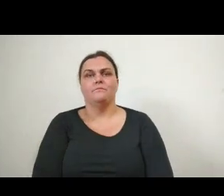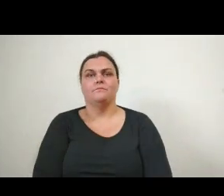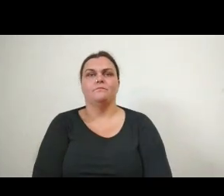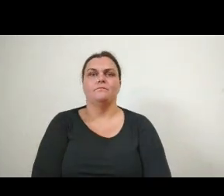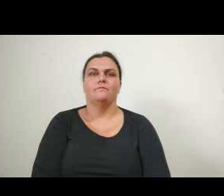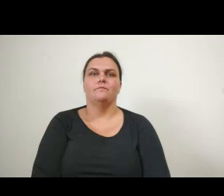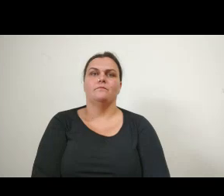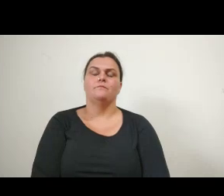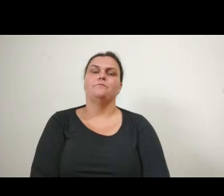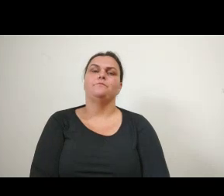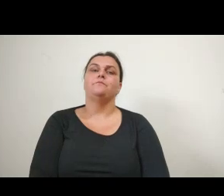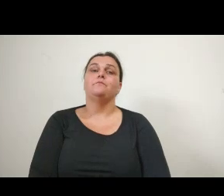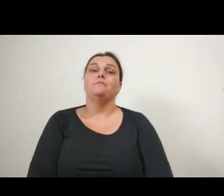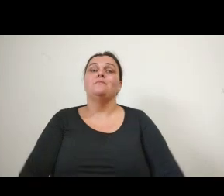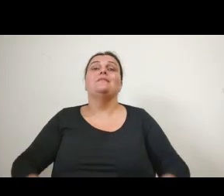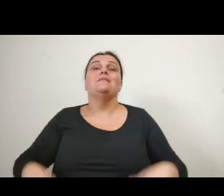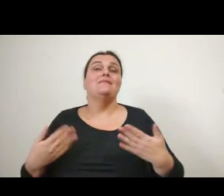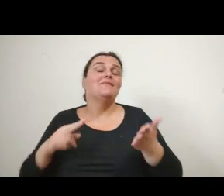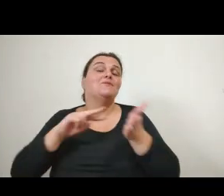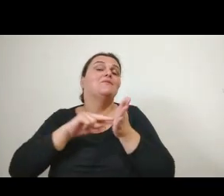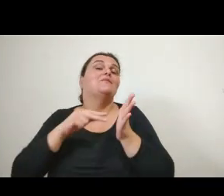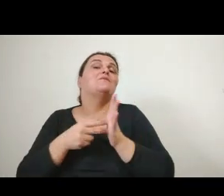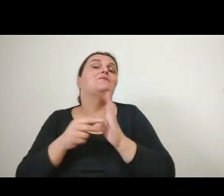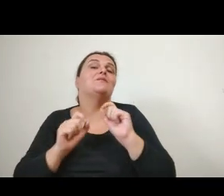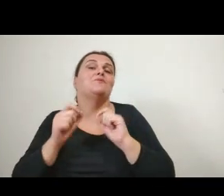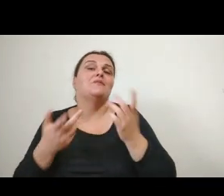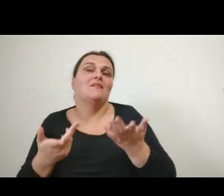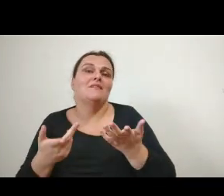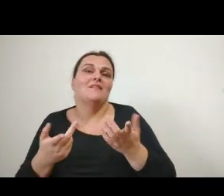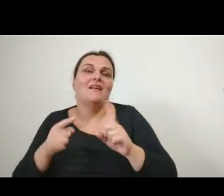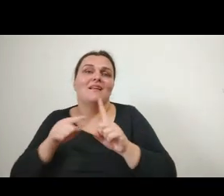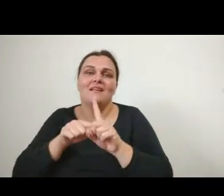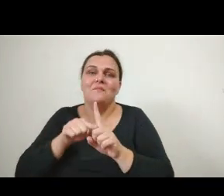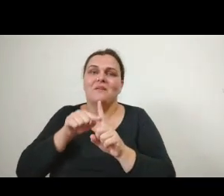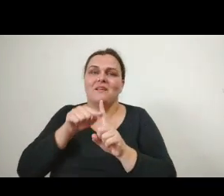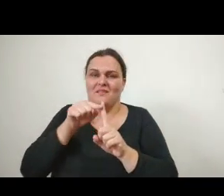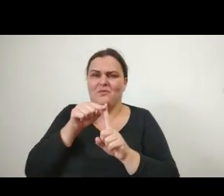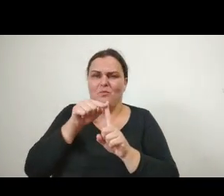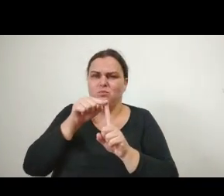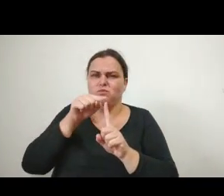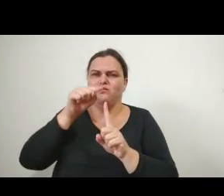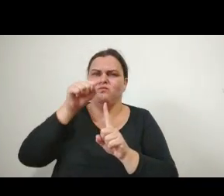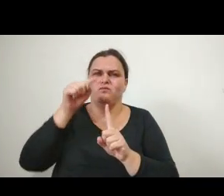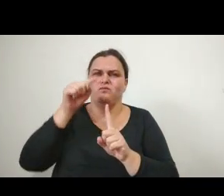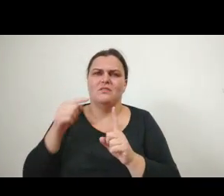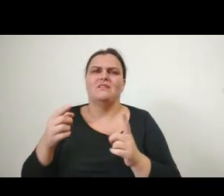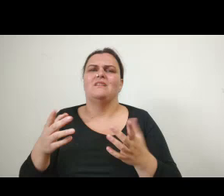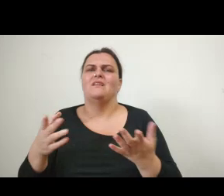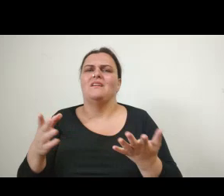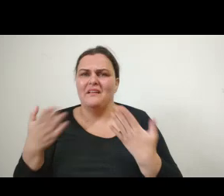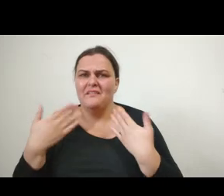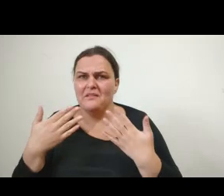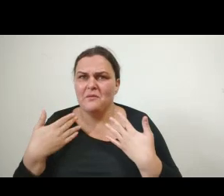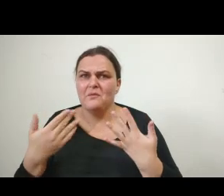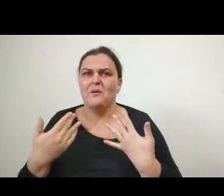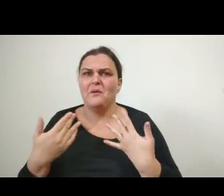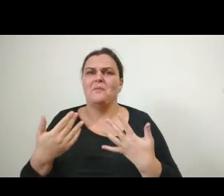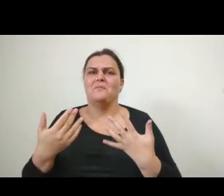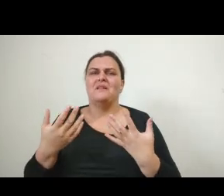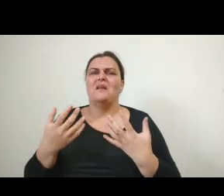Esse aumento da temperatura do ar, mudanças na umidade relativa do ar, no regime de chuvas, vão colocar a saúde da população